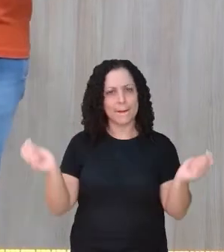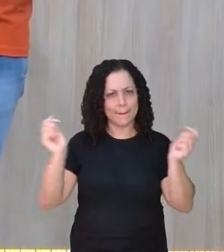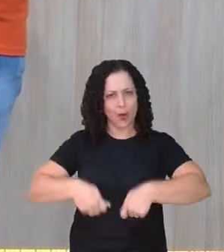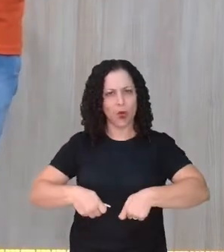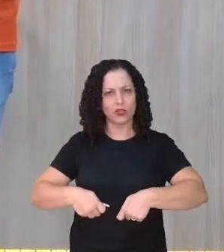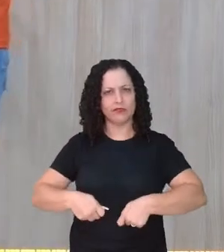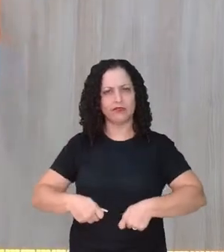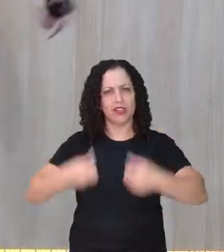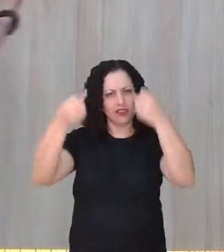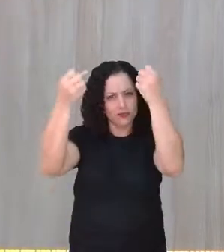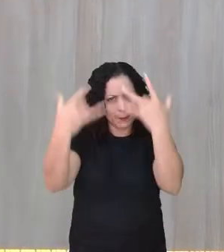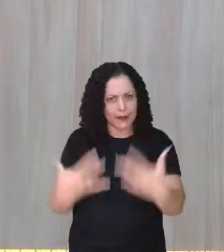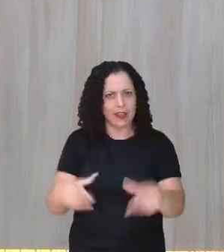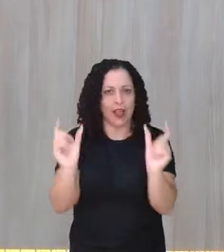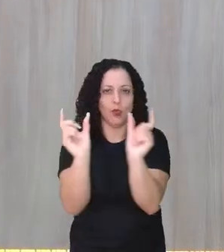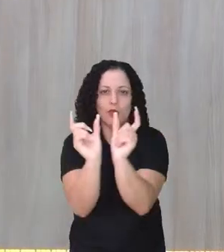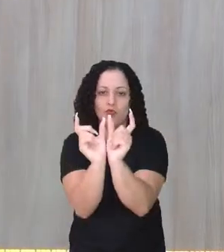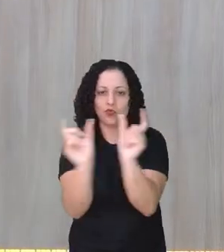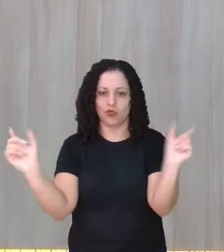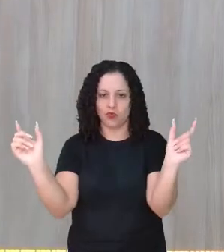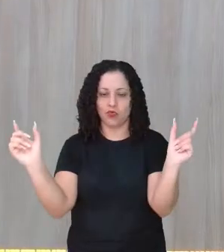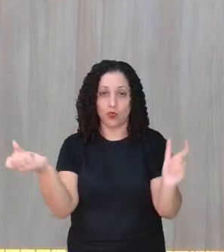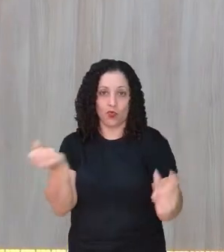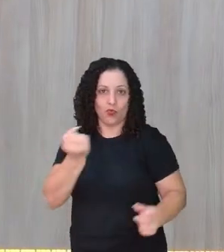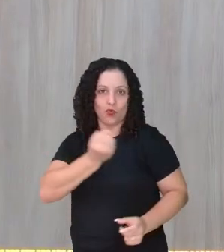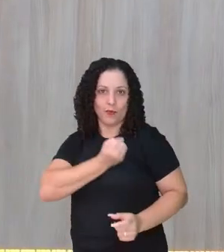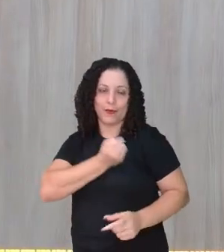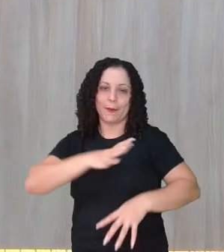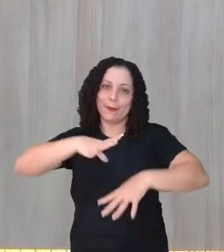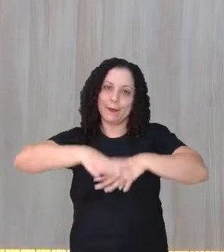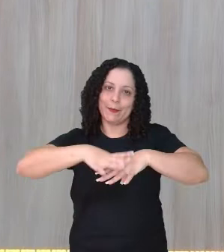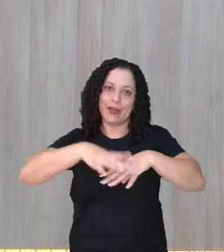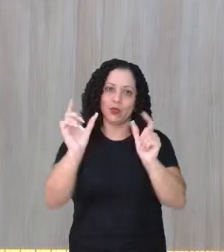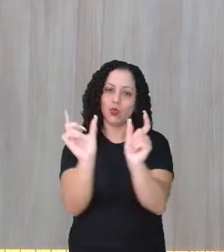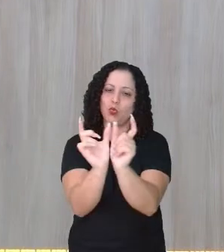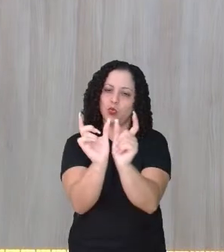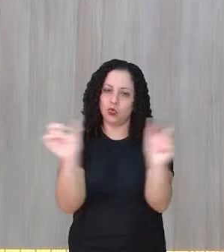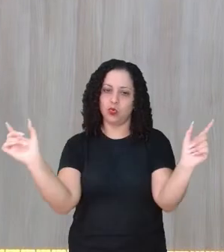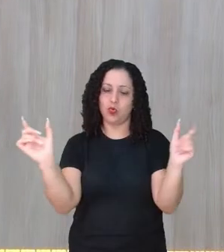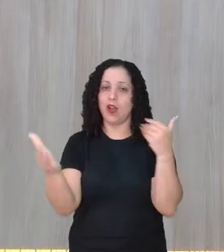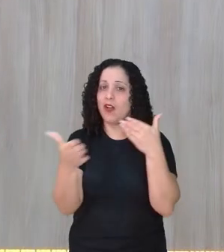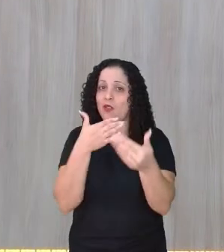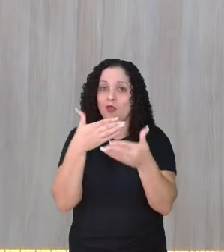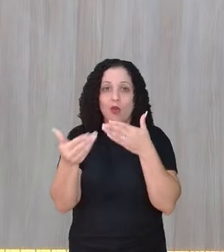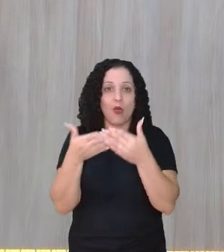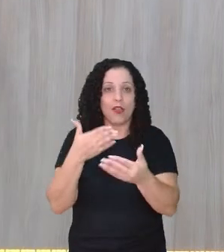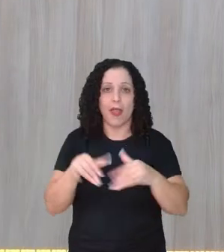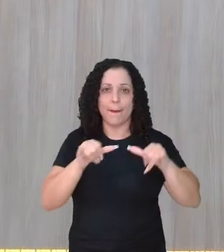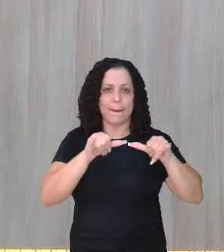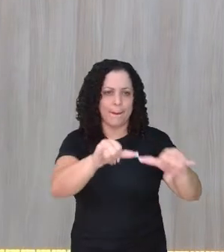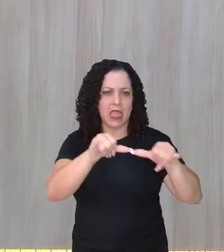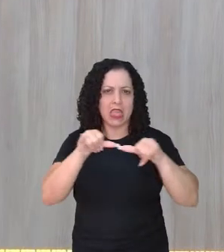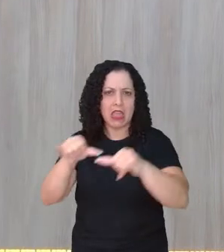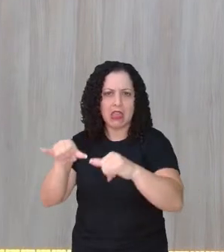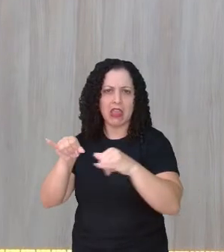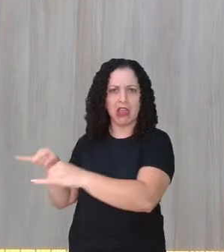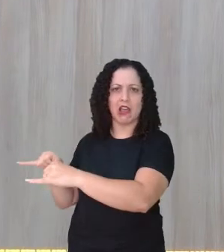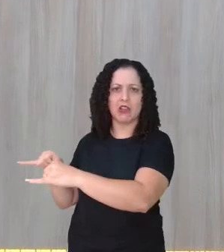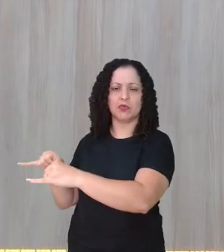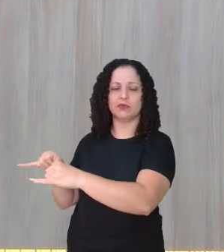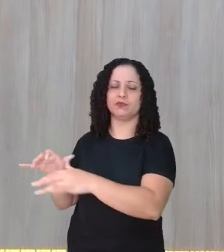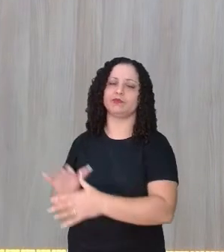uma expressão que essa expressão ela seja válida para qualquer mercado que você for,